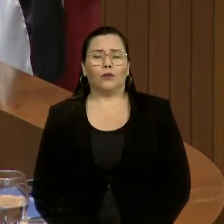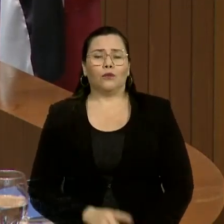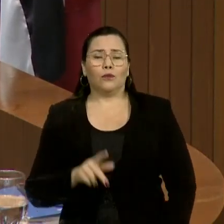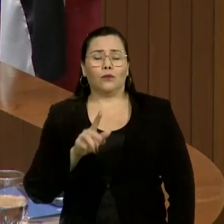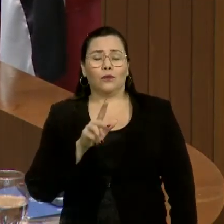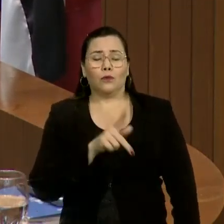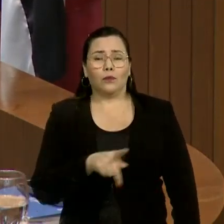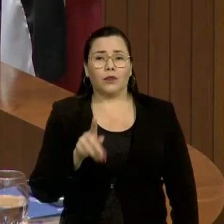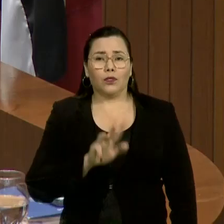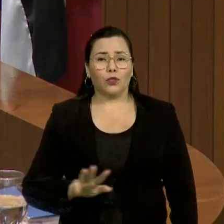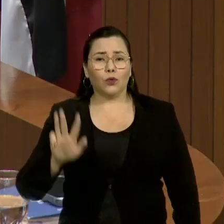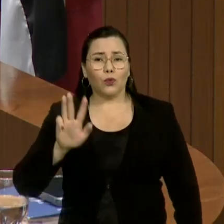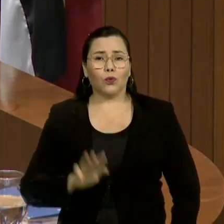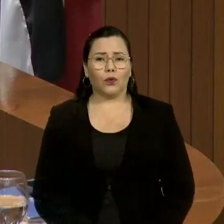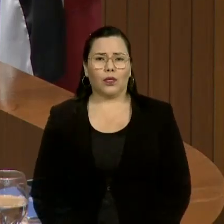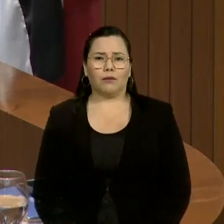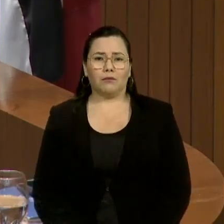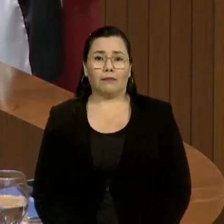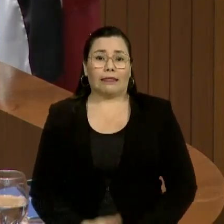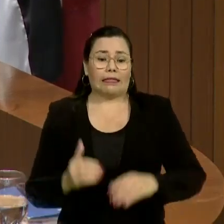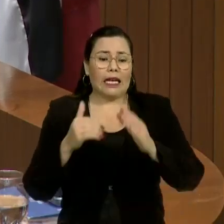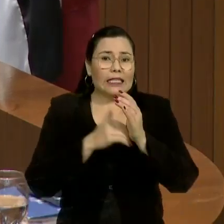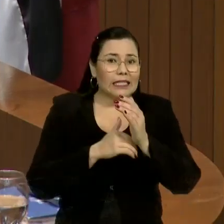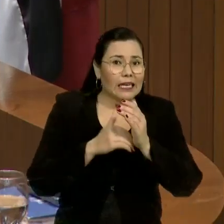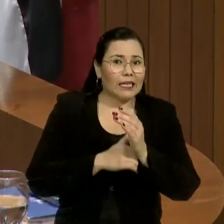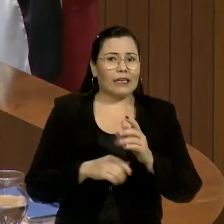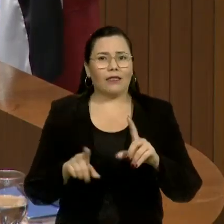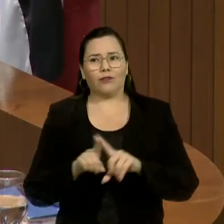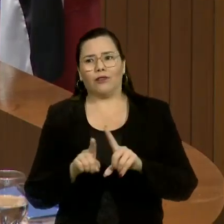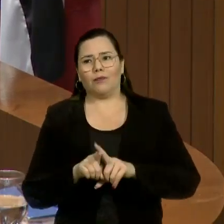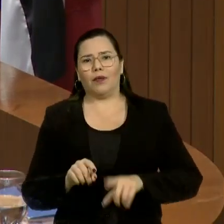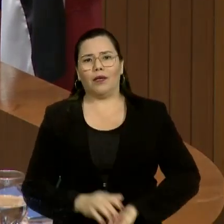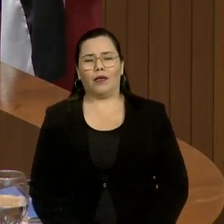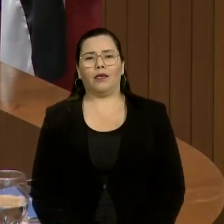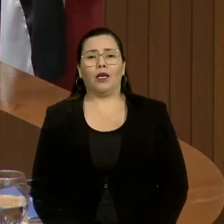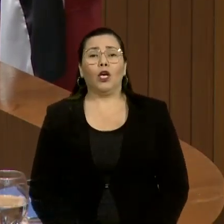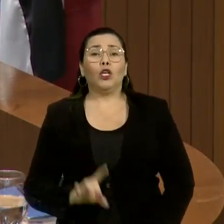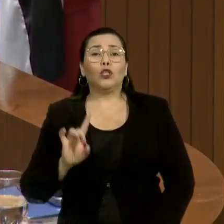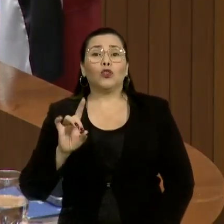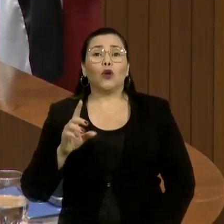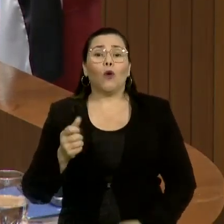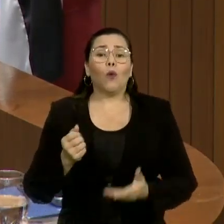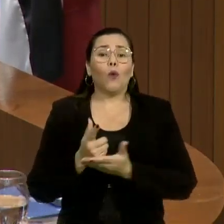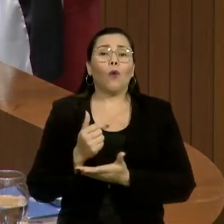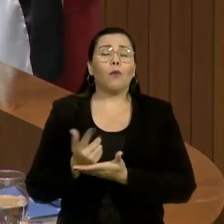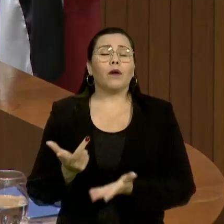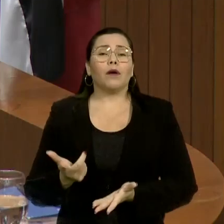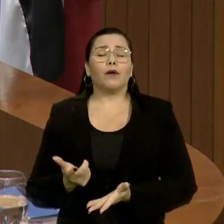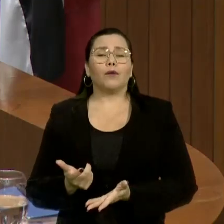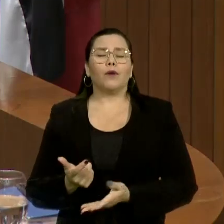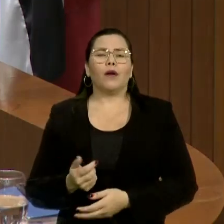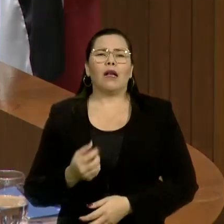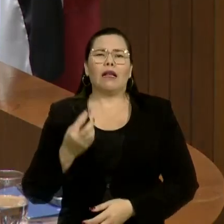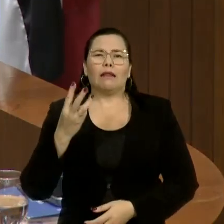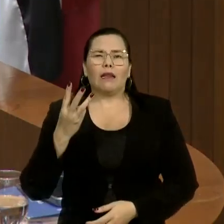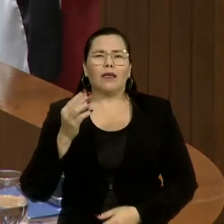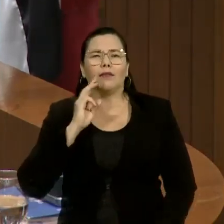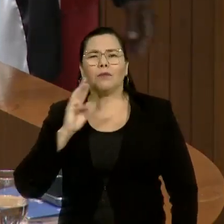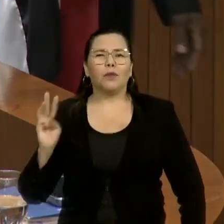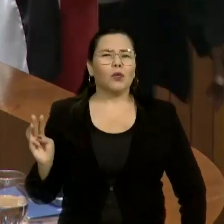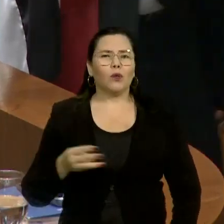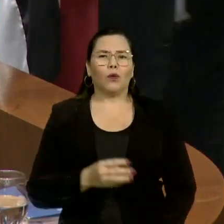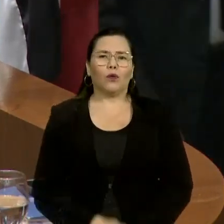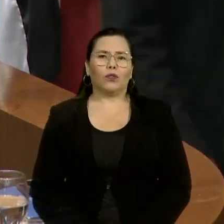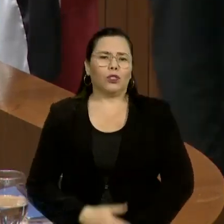todo mundo, só disponibilizaram 3 milhões de doses de dengue. Uma doença que já matou mais de 4